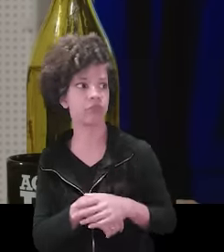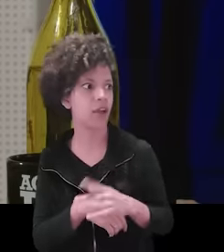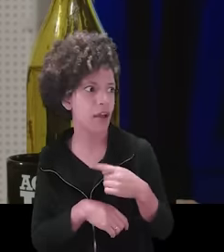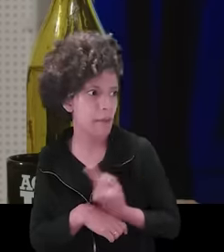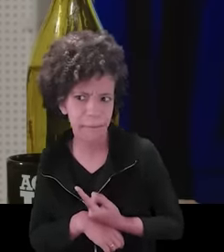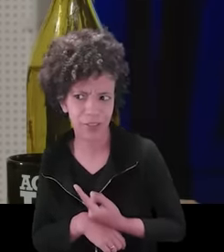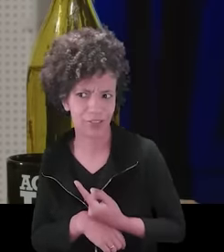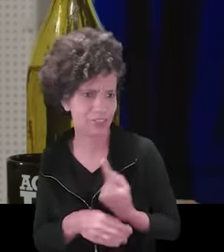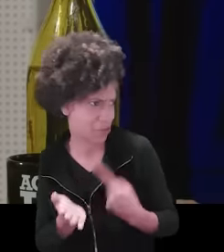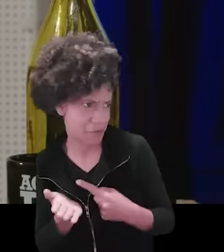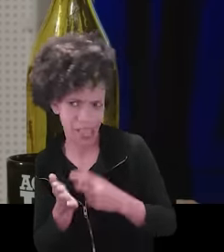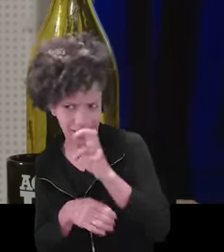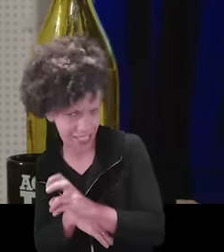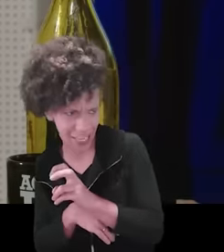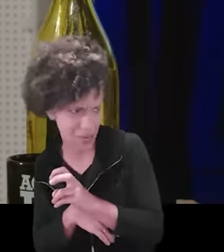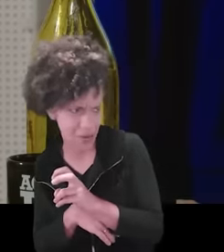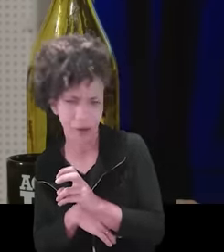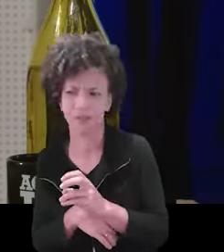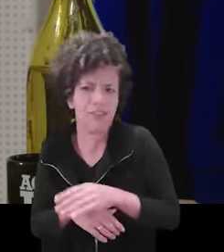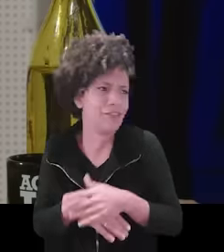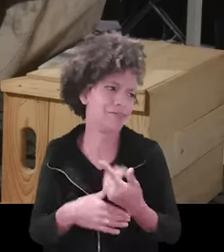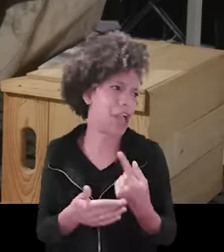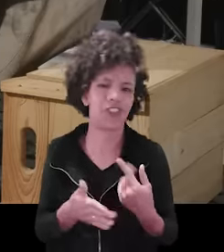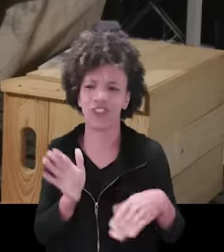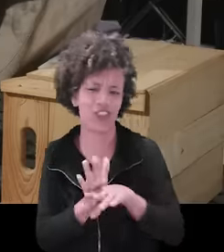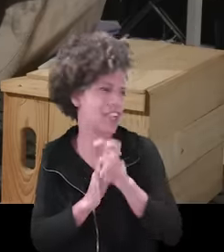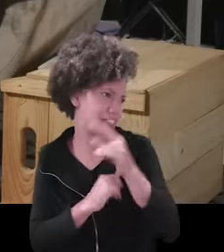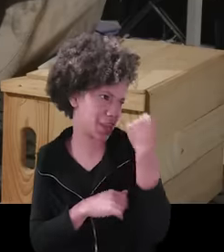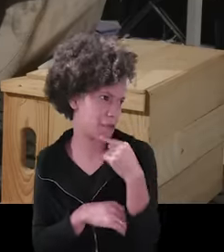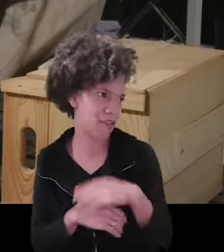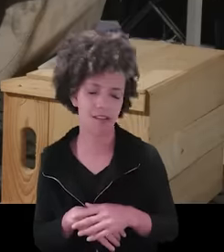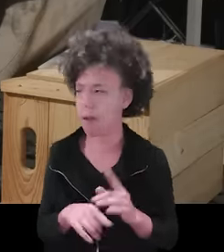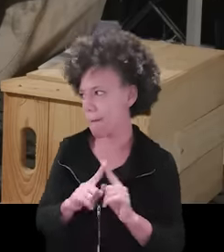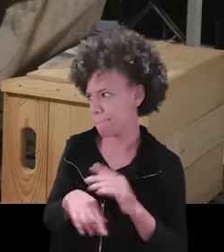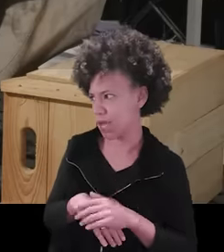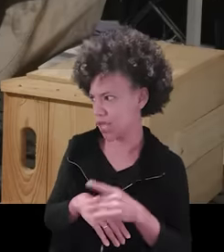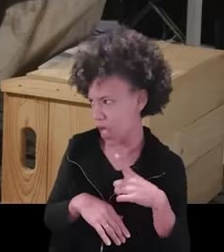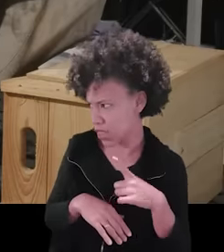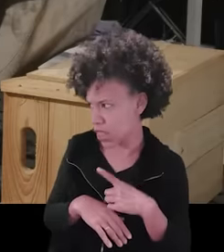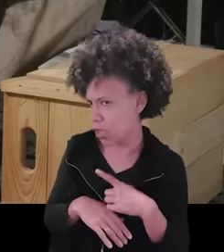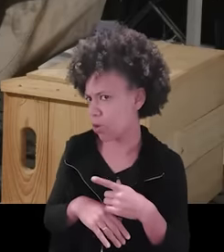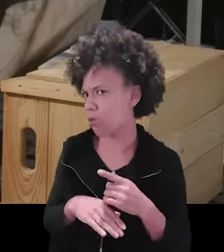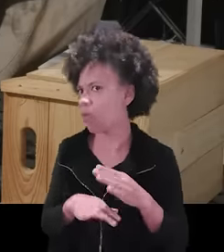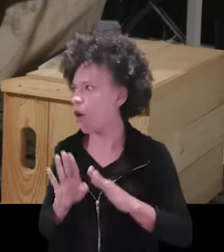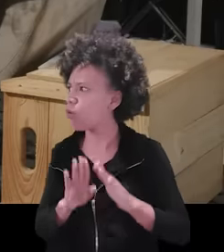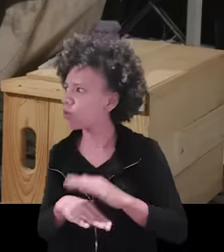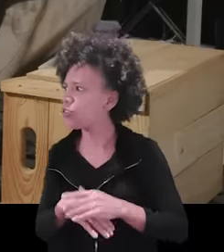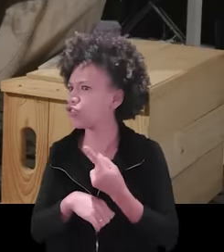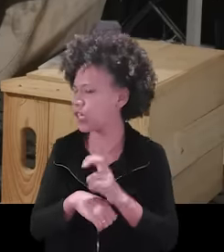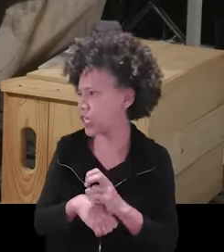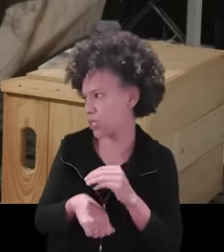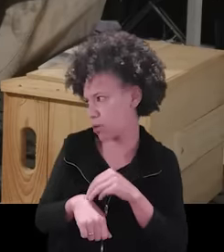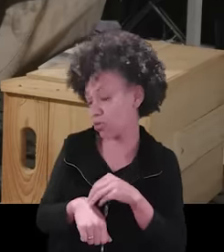há cinco porque a gente vai chegar 5:30 então Sei lá não é o horário do motor de 15 minutos alguns